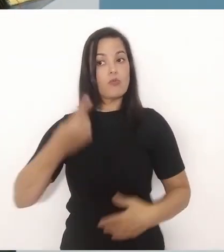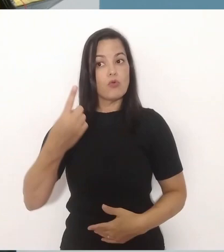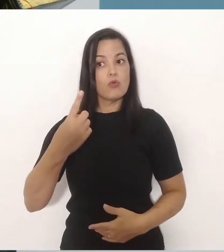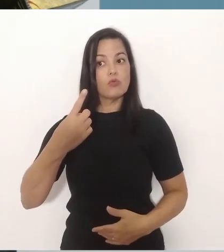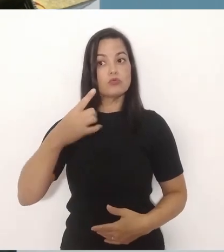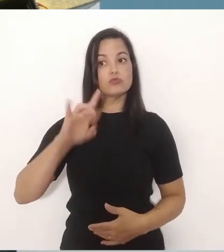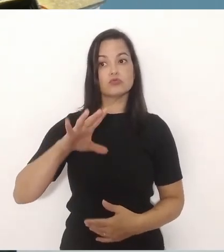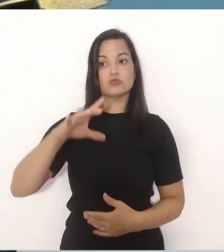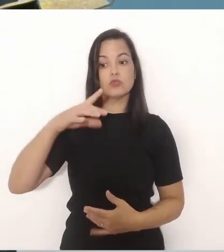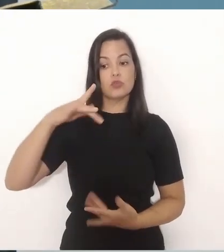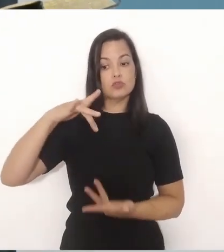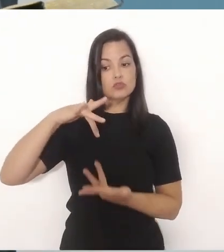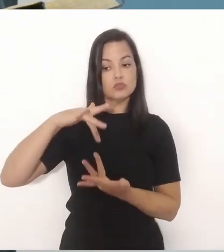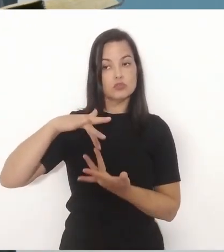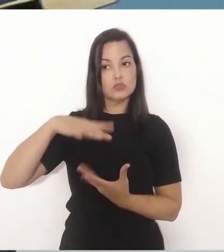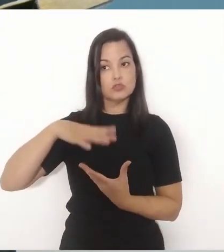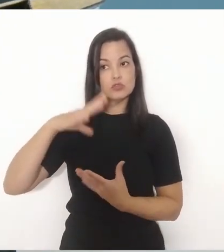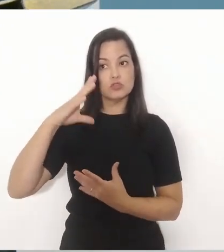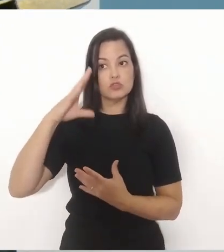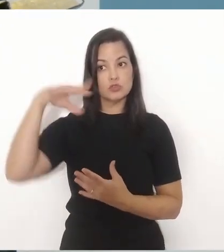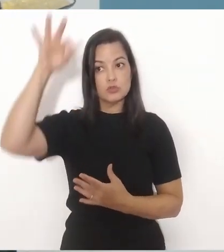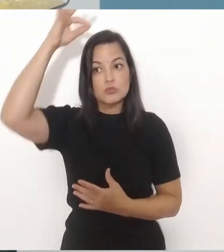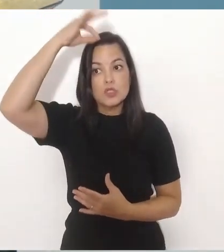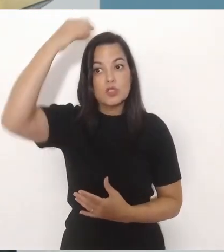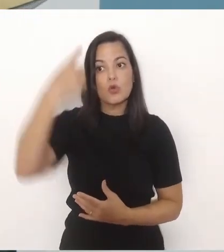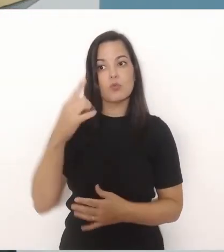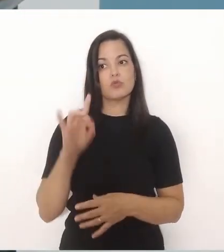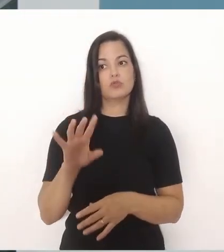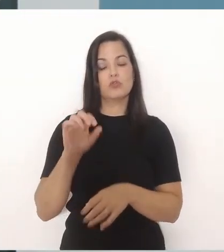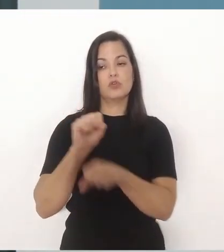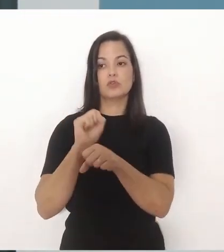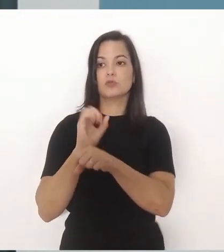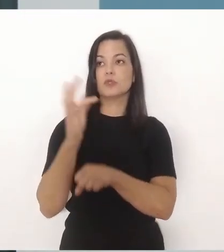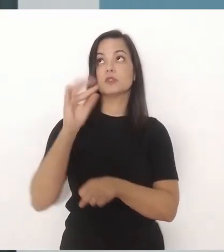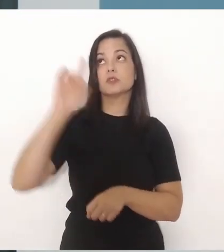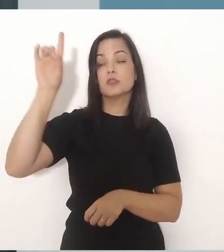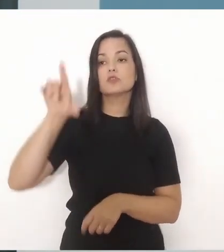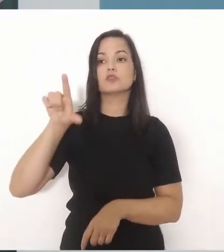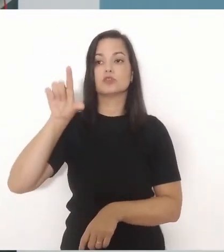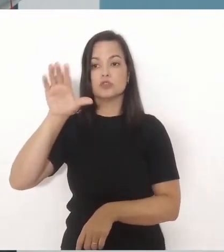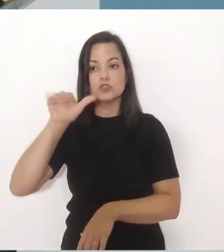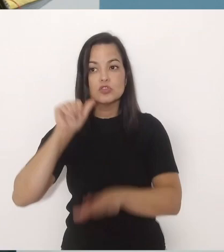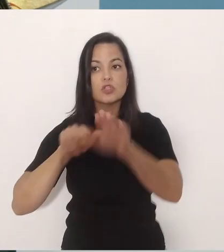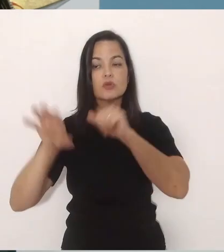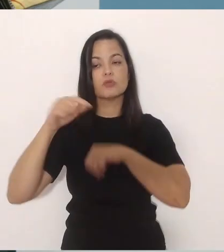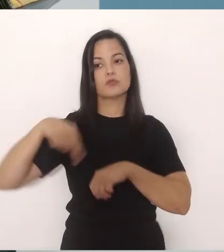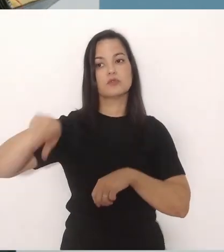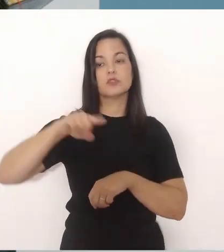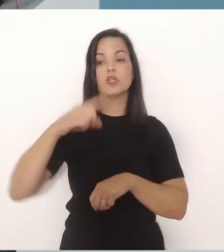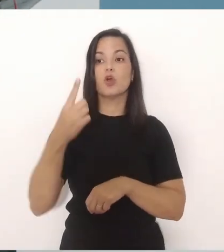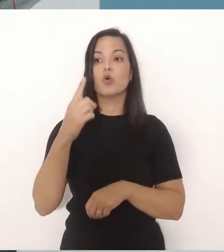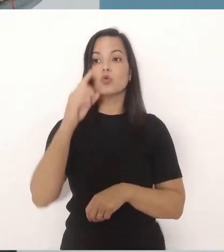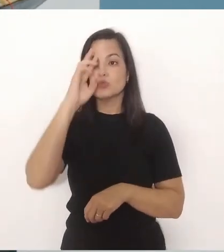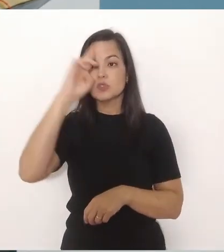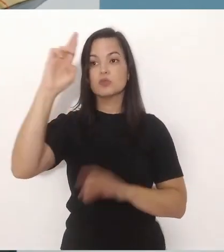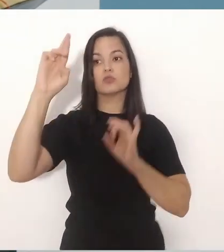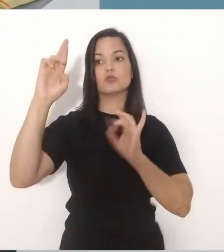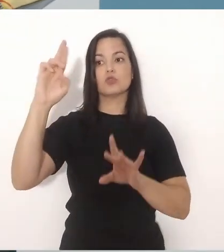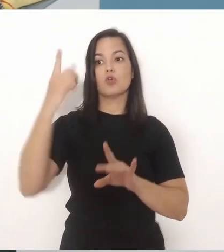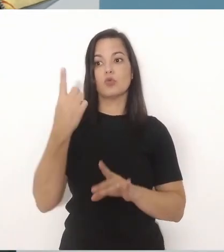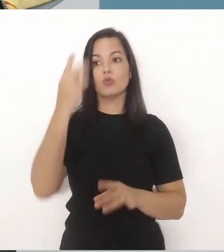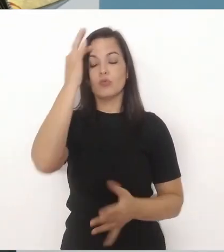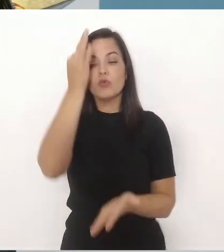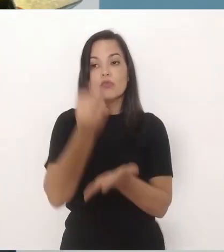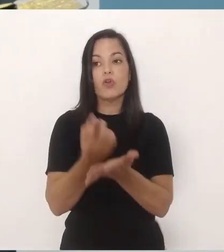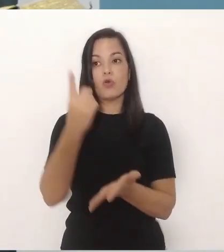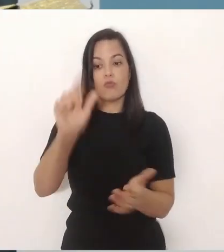uma só esperança para a qual vocês foram chamados. Há um só Senhor, há uma só fé, um só batismo,